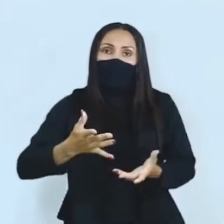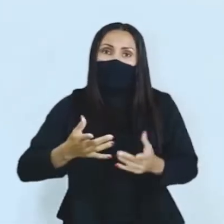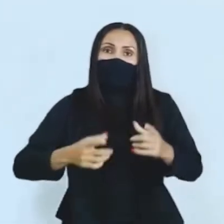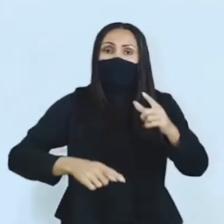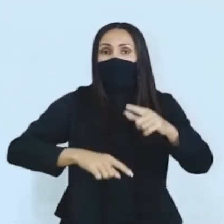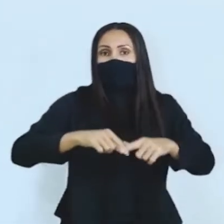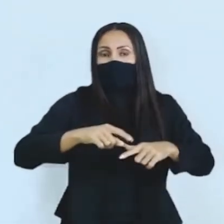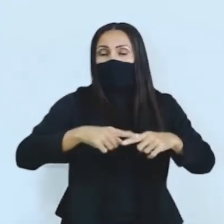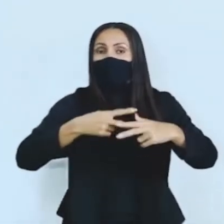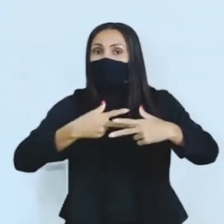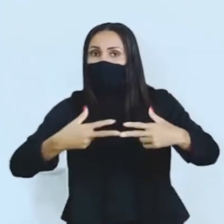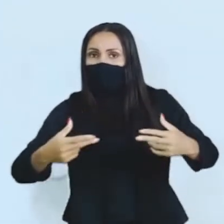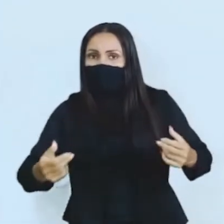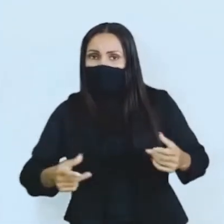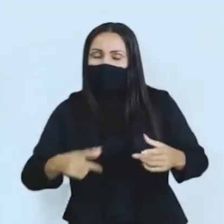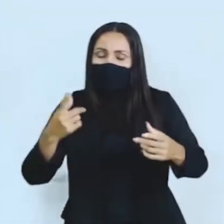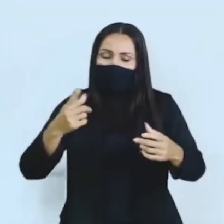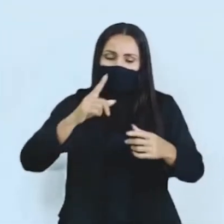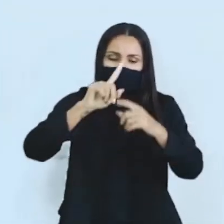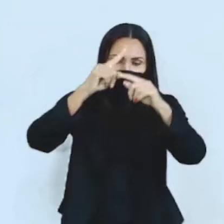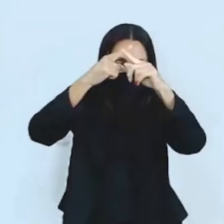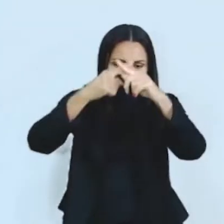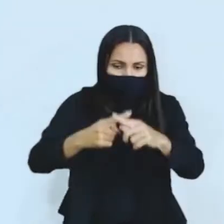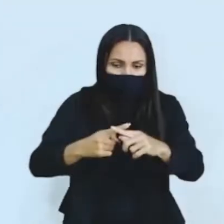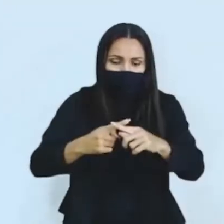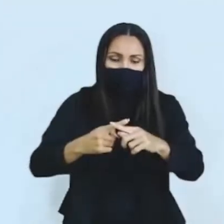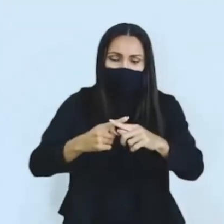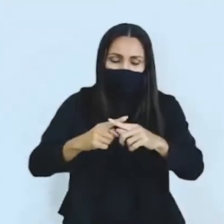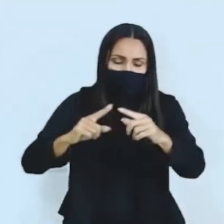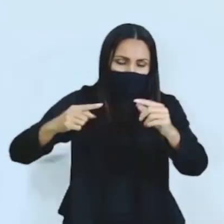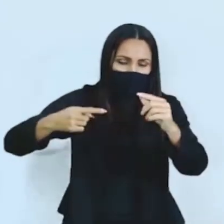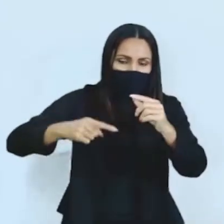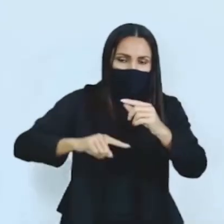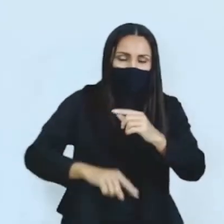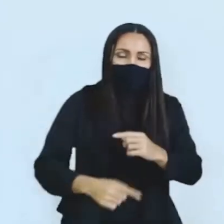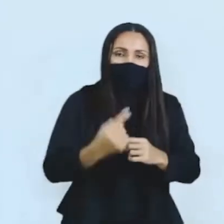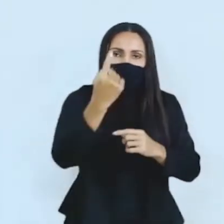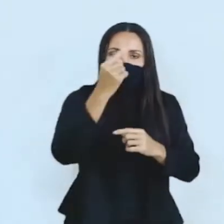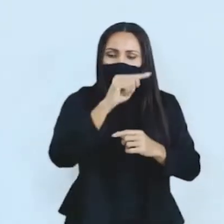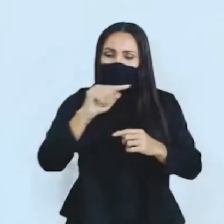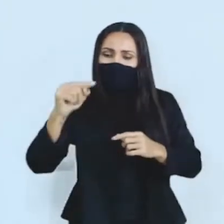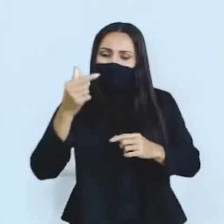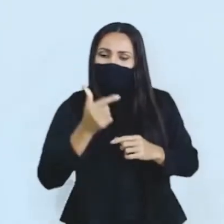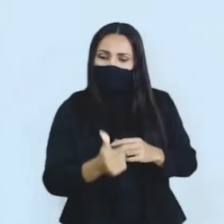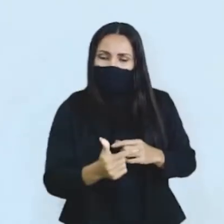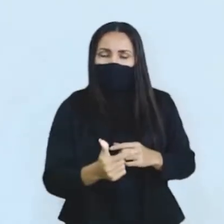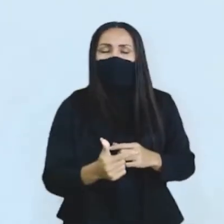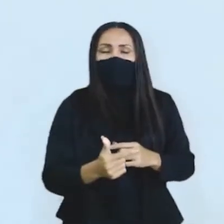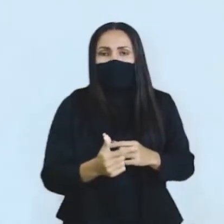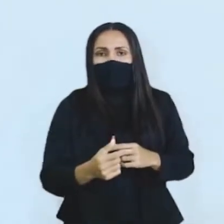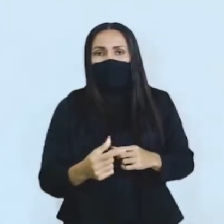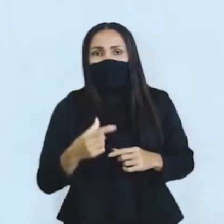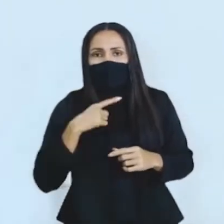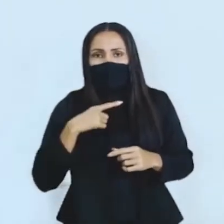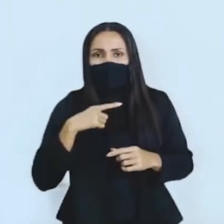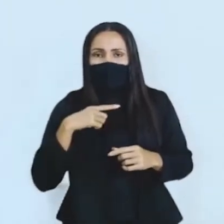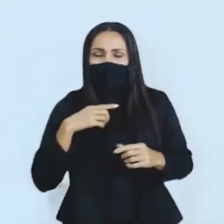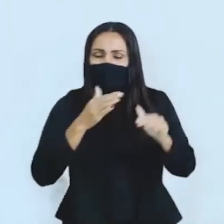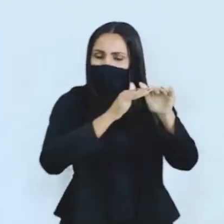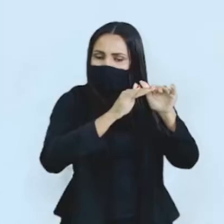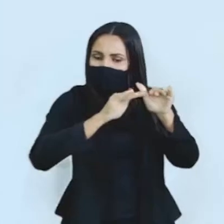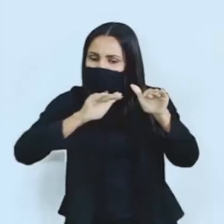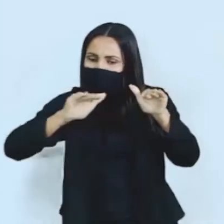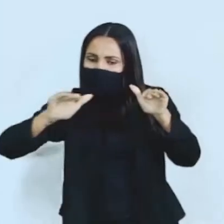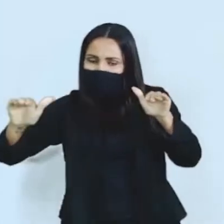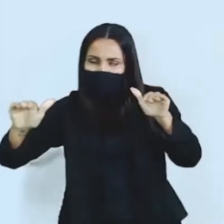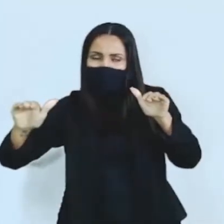vai multiplicar essa profundidade por 1/2 para poder ter, né, no caso, a metade dessa profundidade